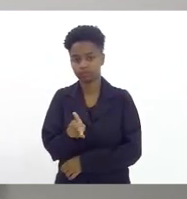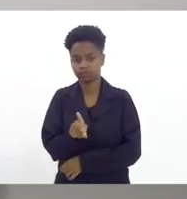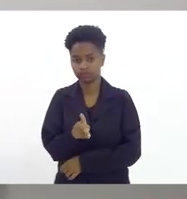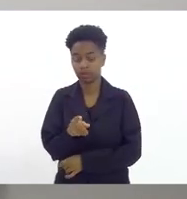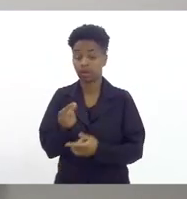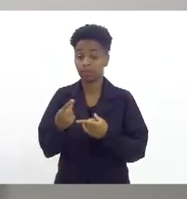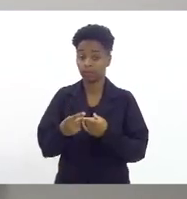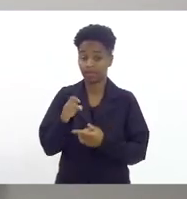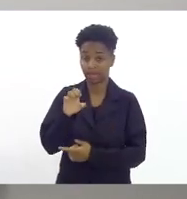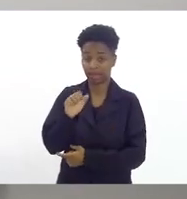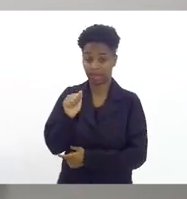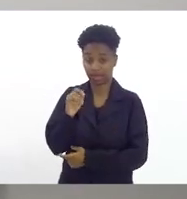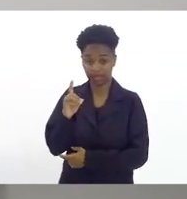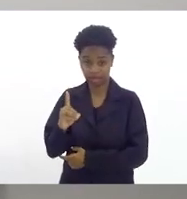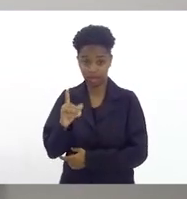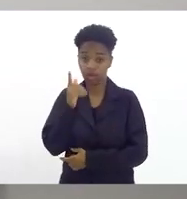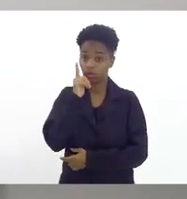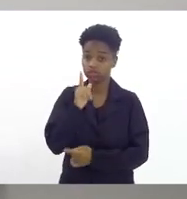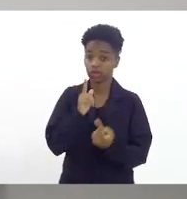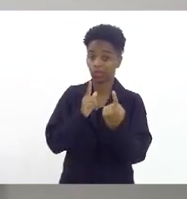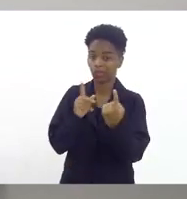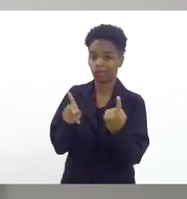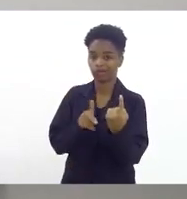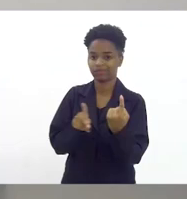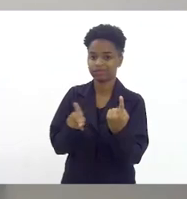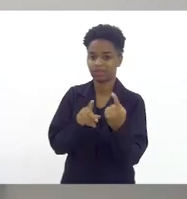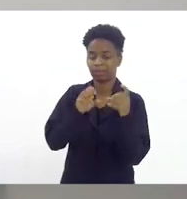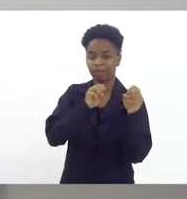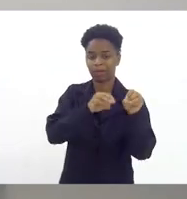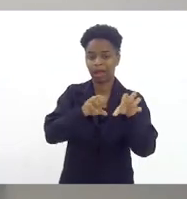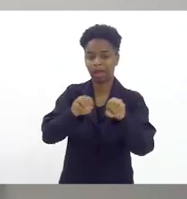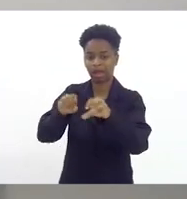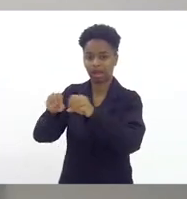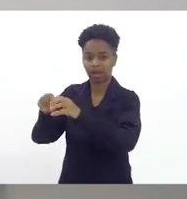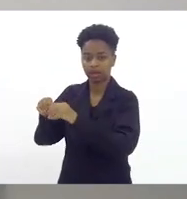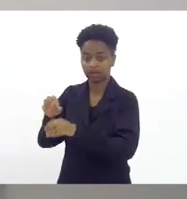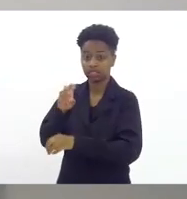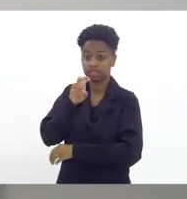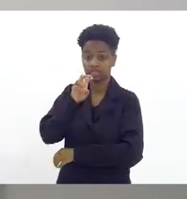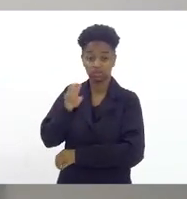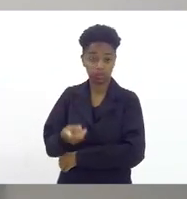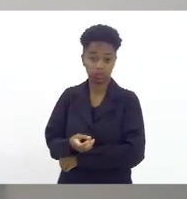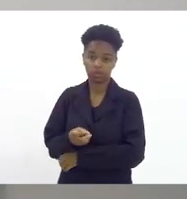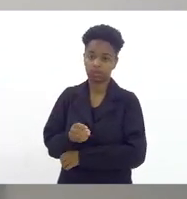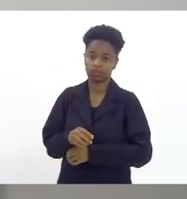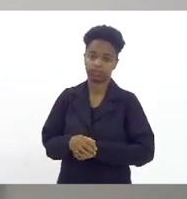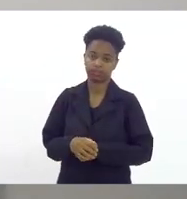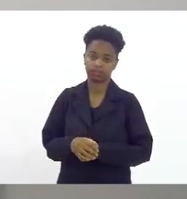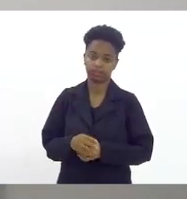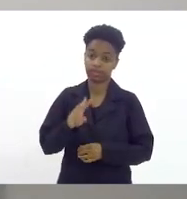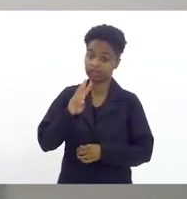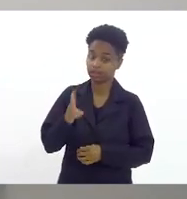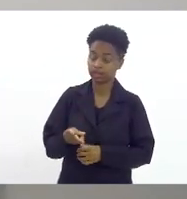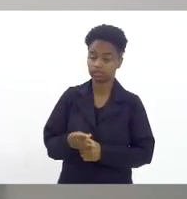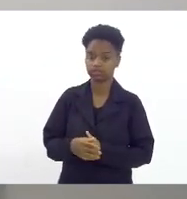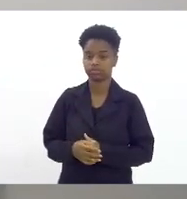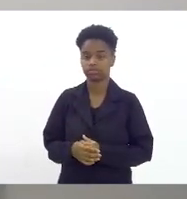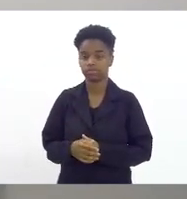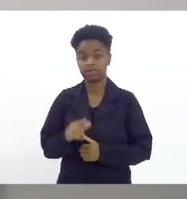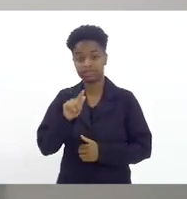quadro do EAD ela consegue ter um professor dando aula para 5000 3000